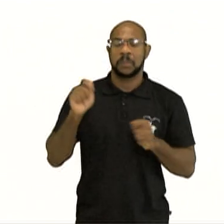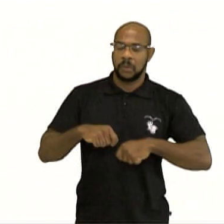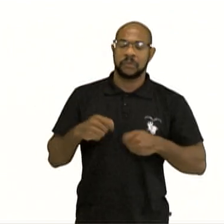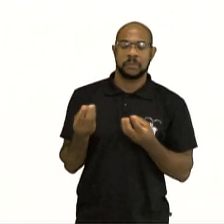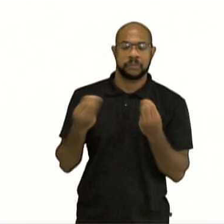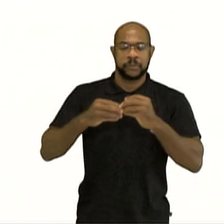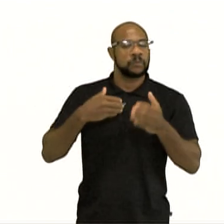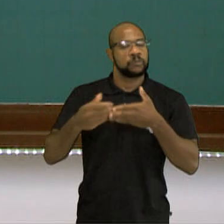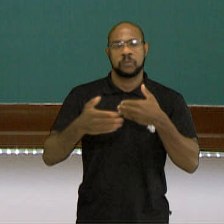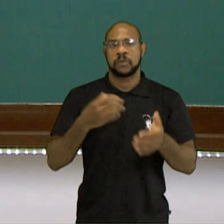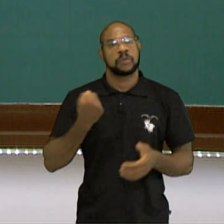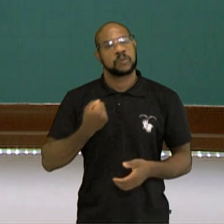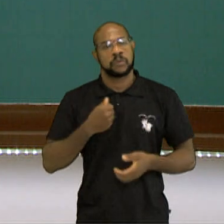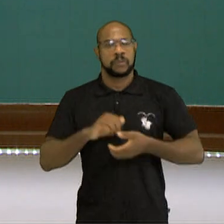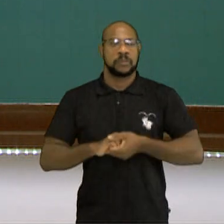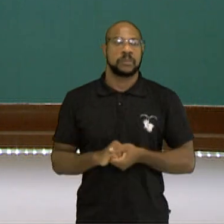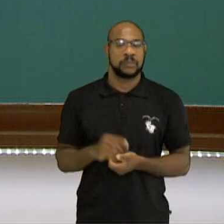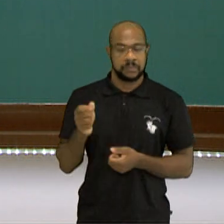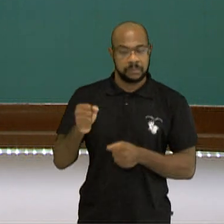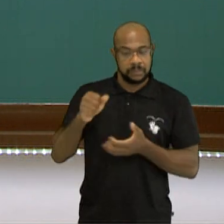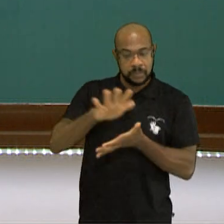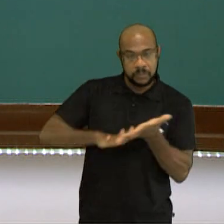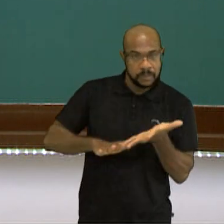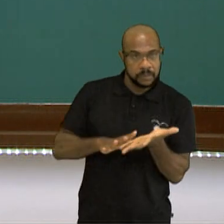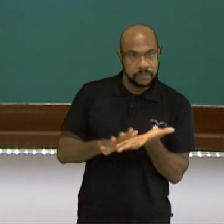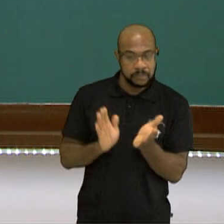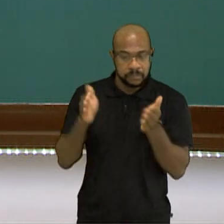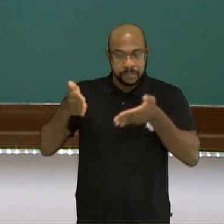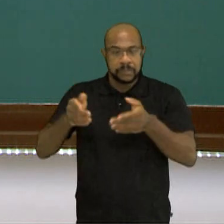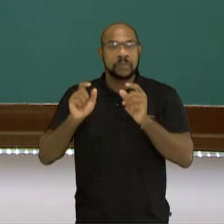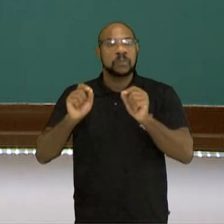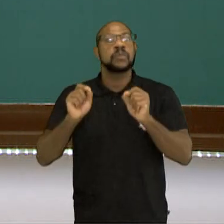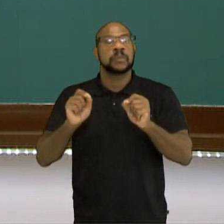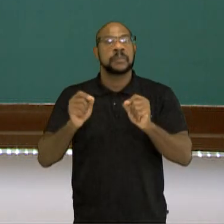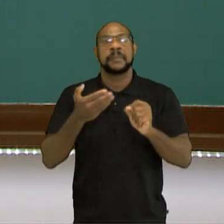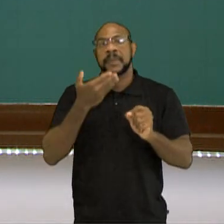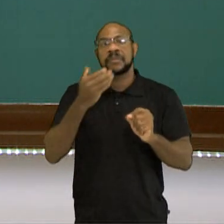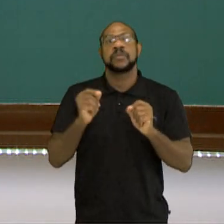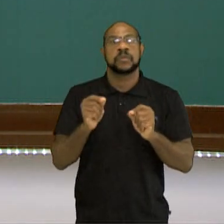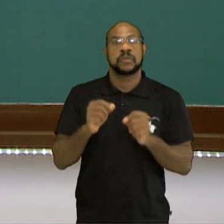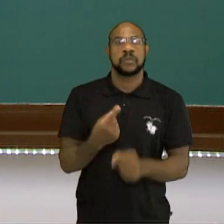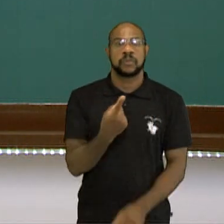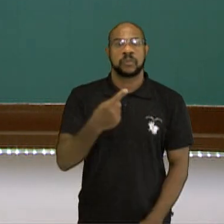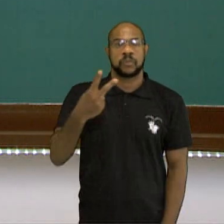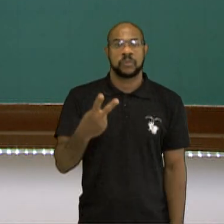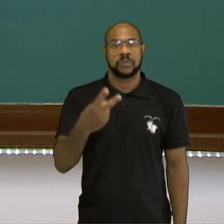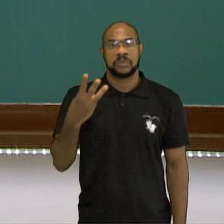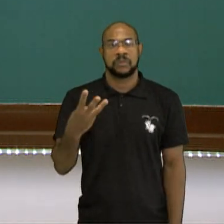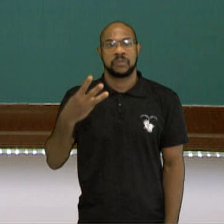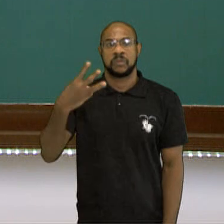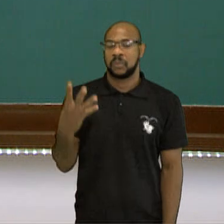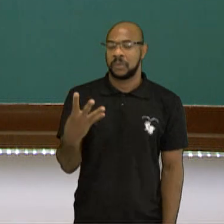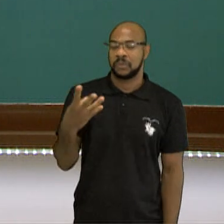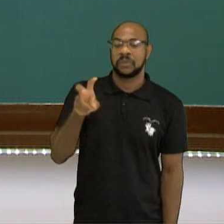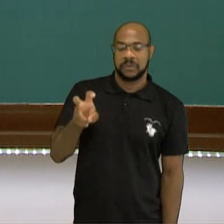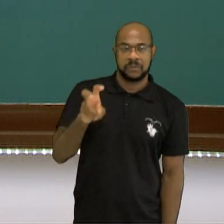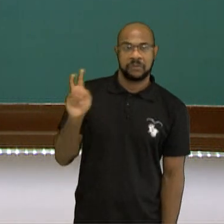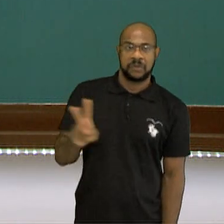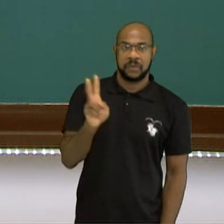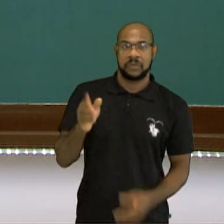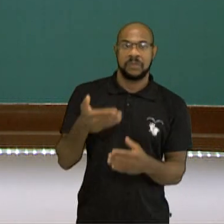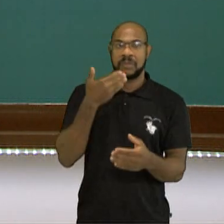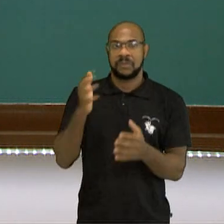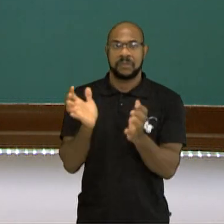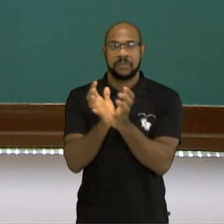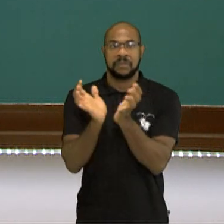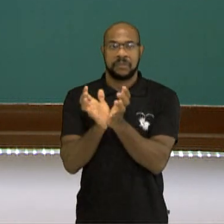número, tá? Este exercício especificamente pediu os valores 1, 2, 3, 4 e 5, que